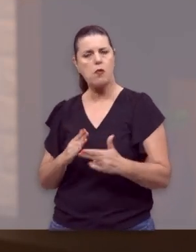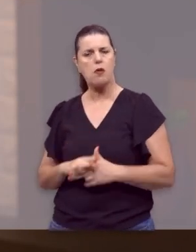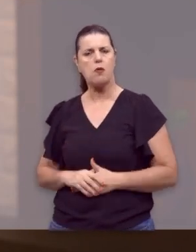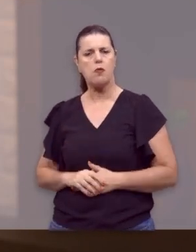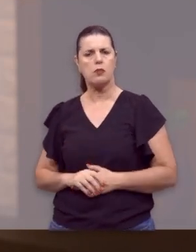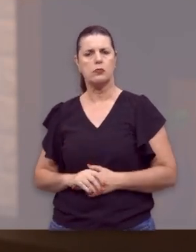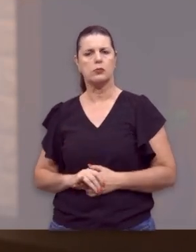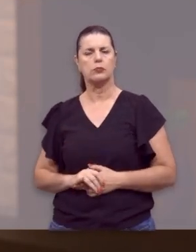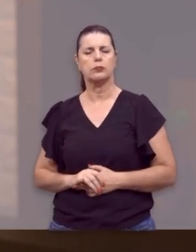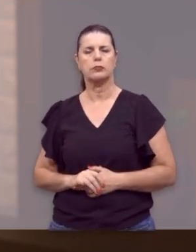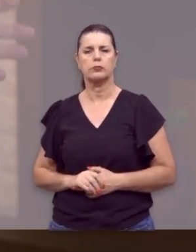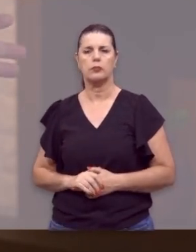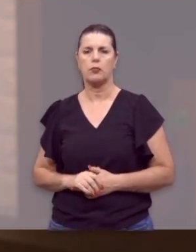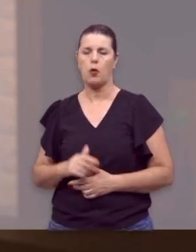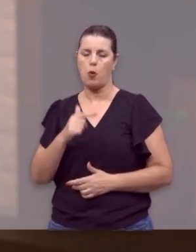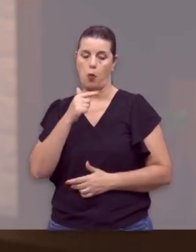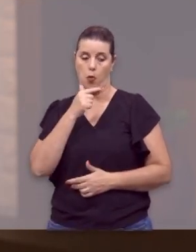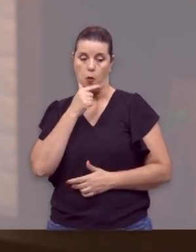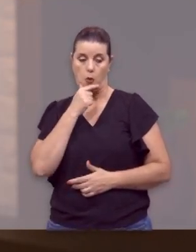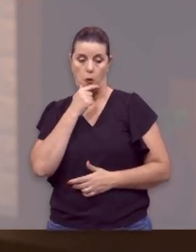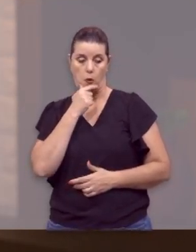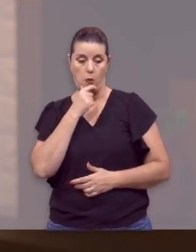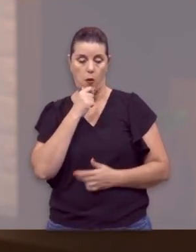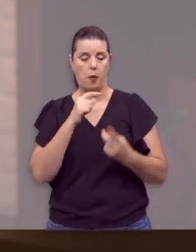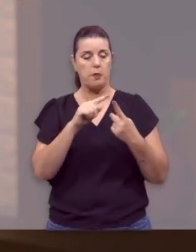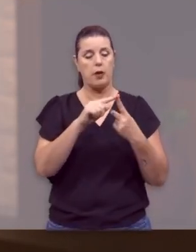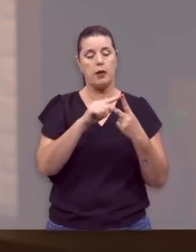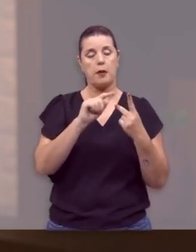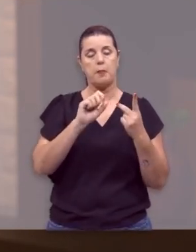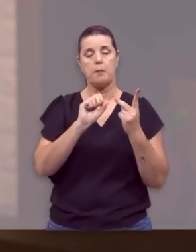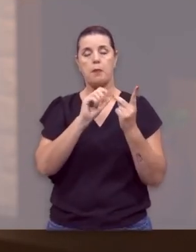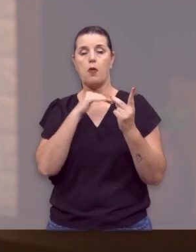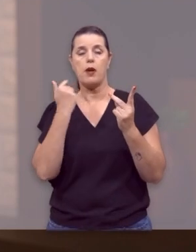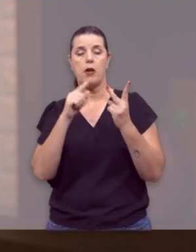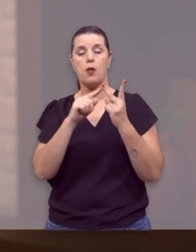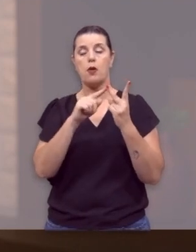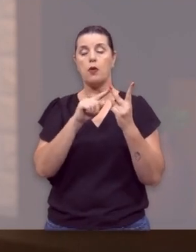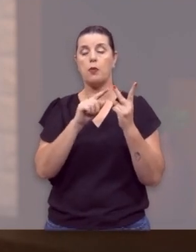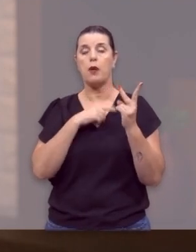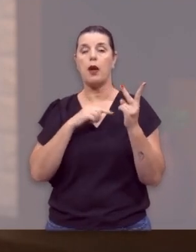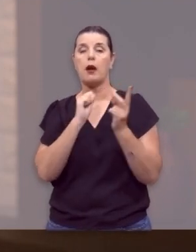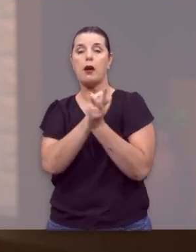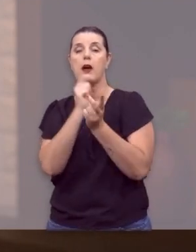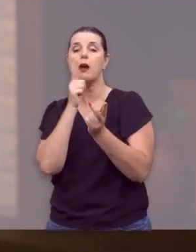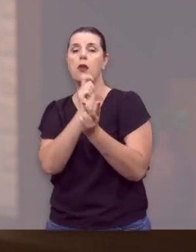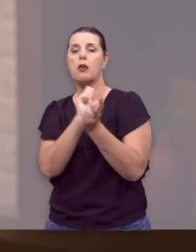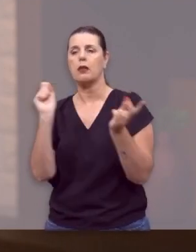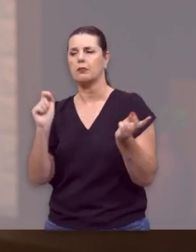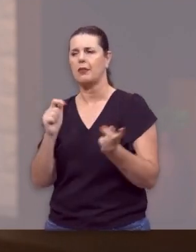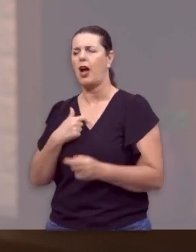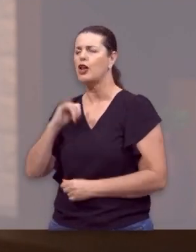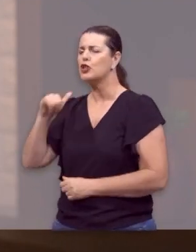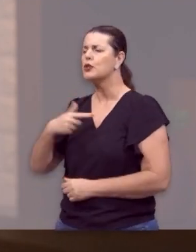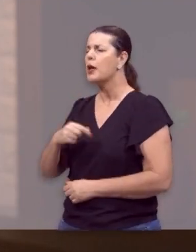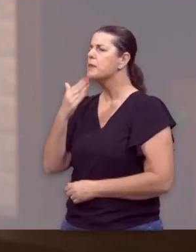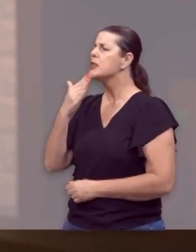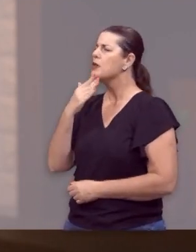interpretou. O padeiro morreu, o copeiro foi liberto. José pediu ao copeiro para lembrar-se